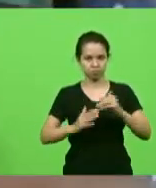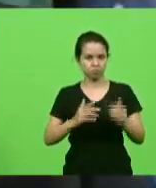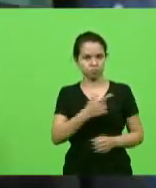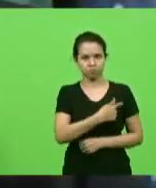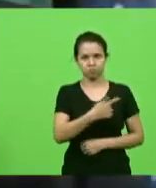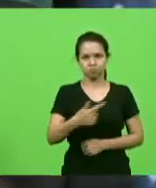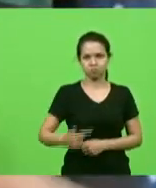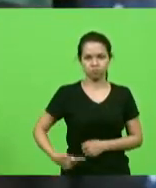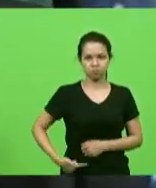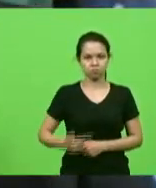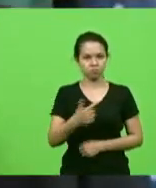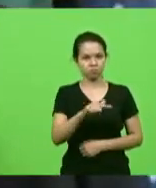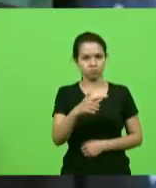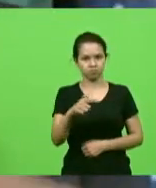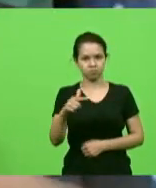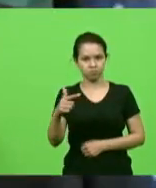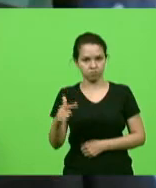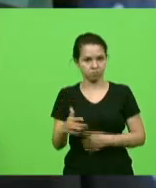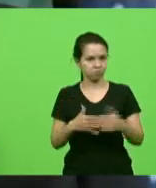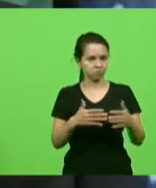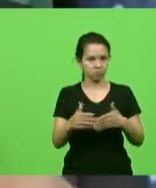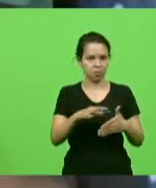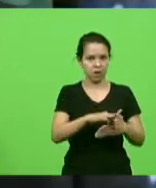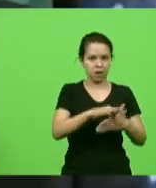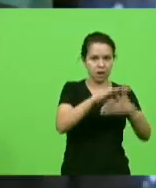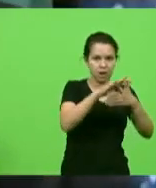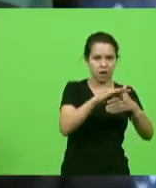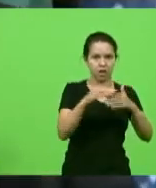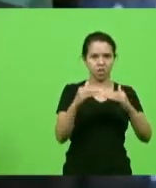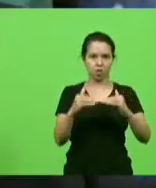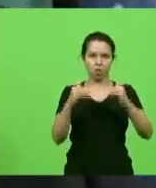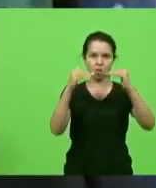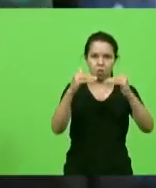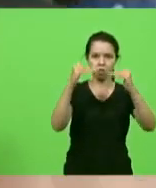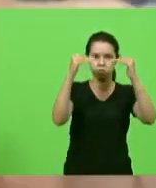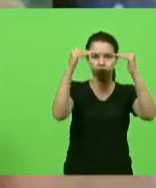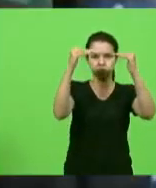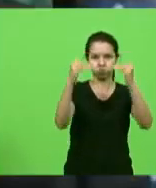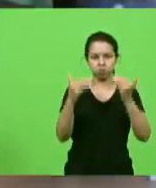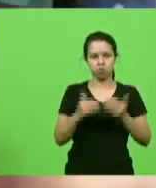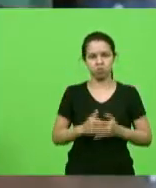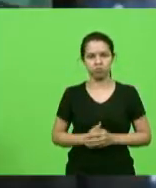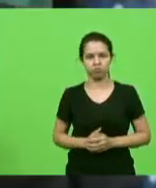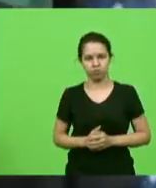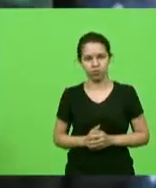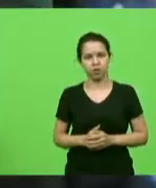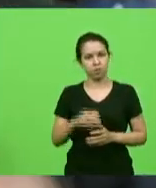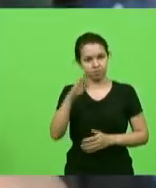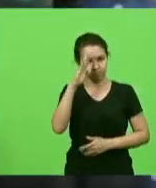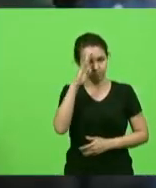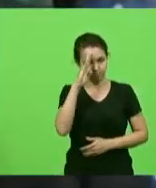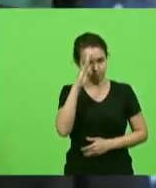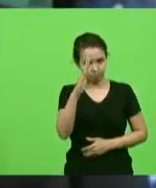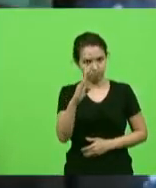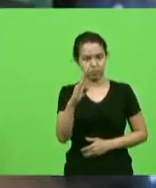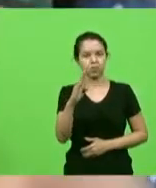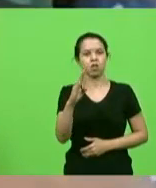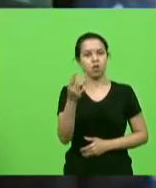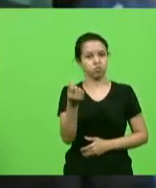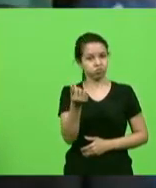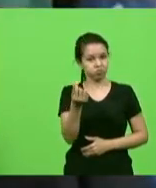independentemente de Minde minerar Ainda mais quando se trata da vultosa quantia de recursos